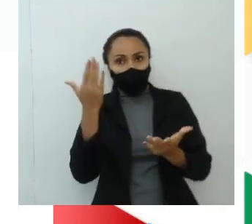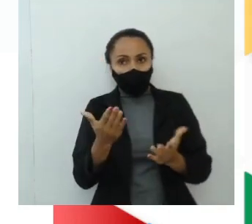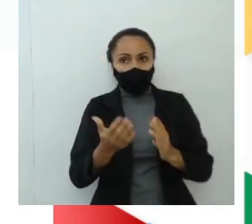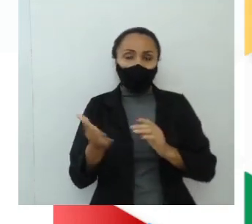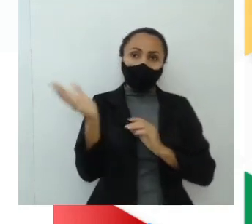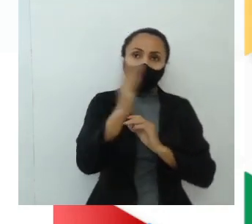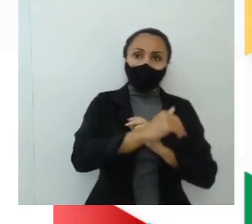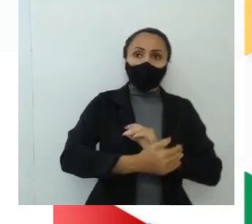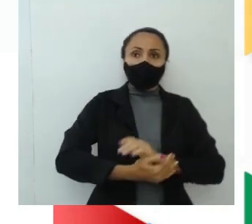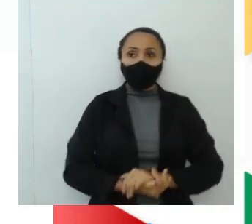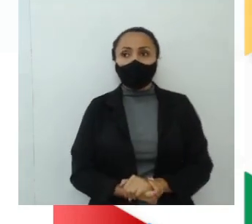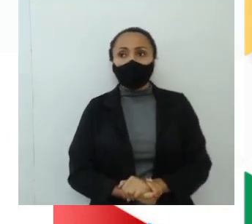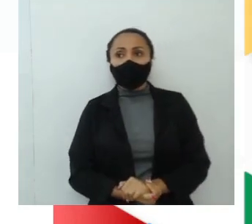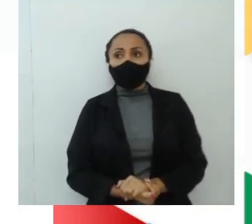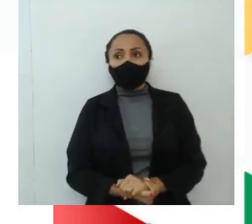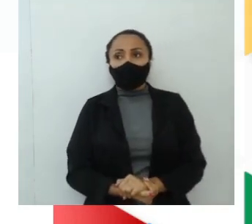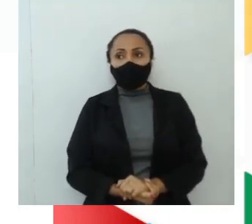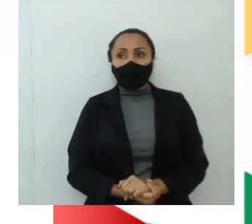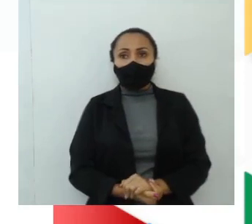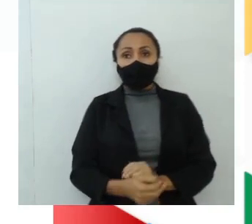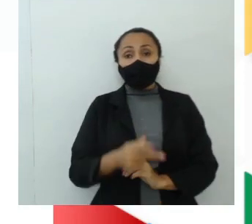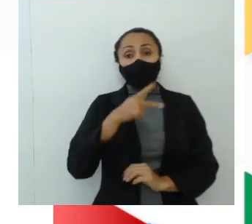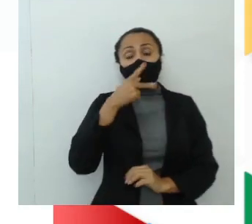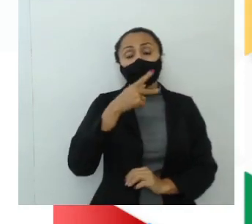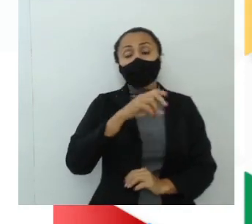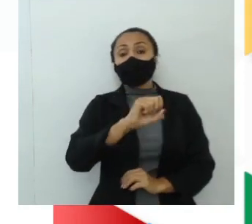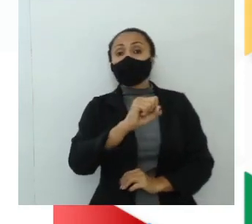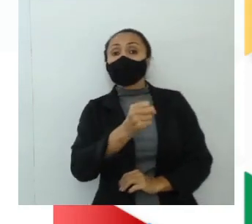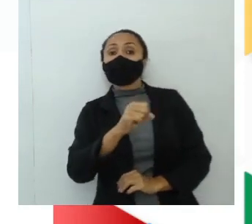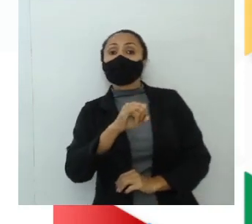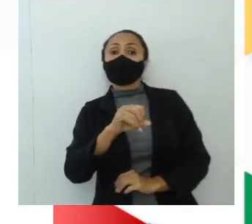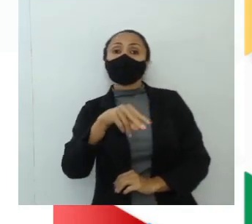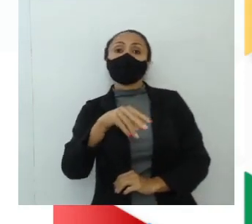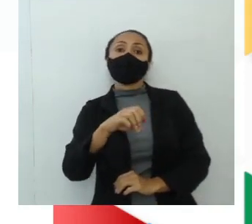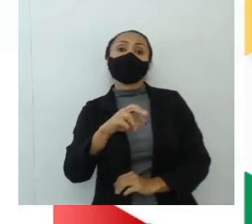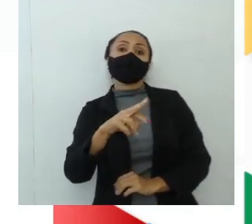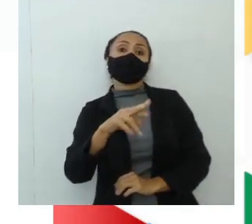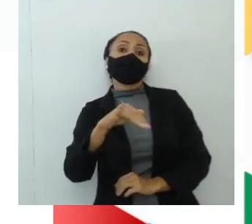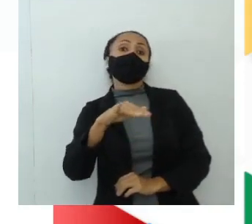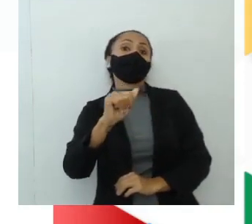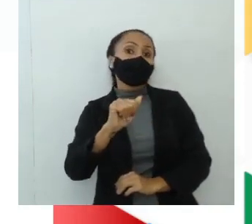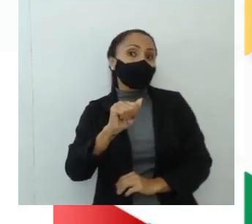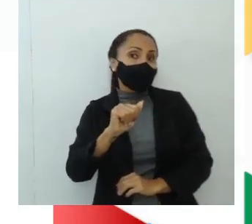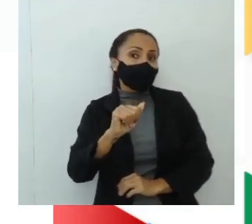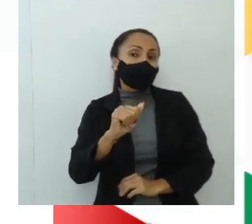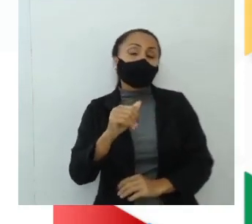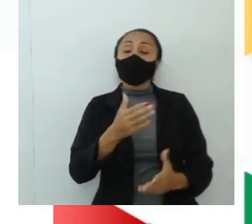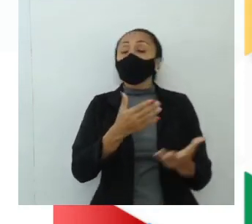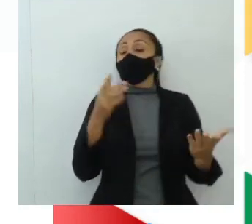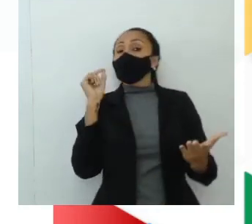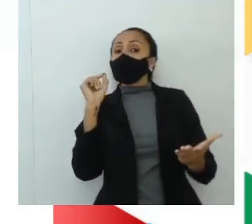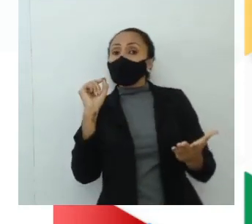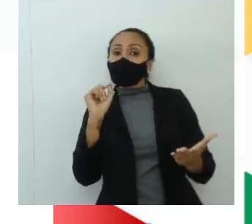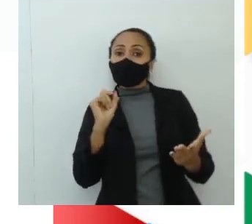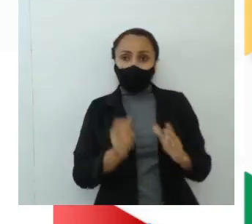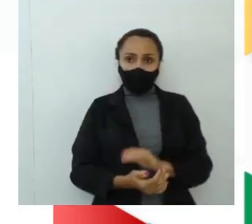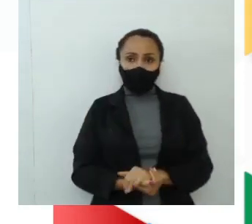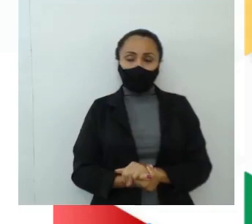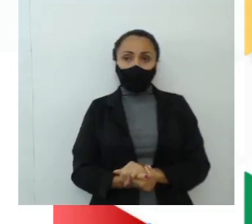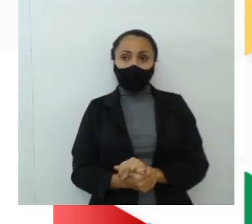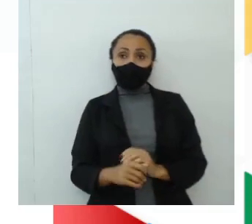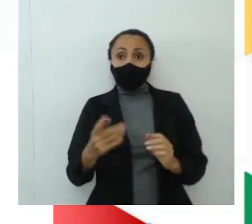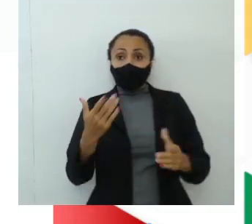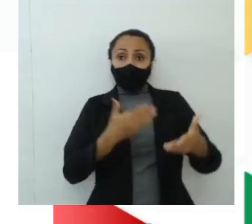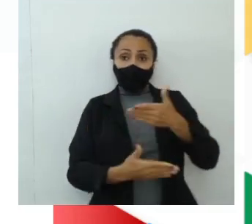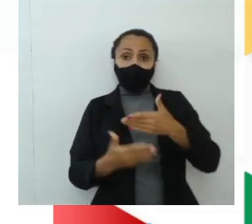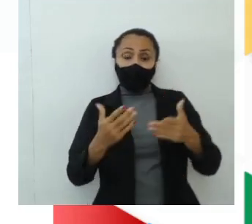vem comigo para a gente falar sobre simetria. O que é simetria? Simetria é essa relação